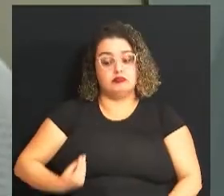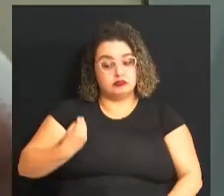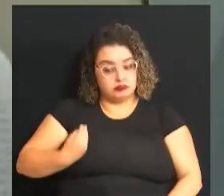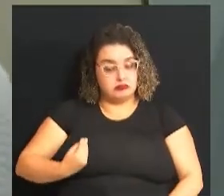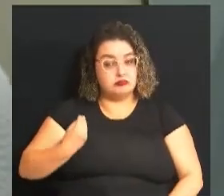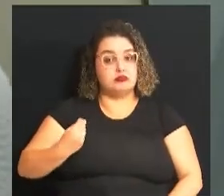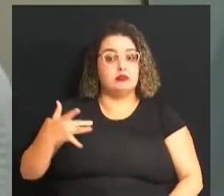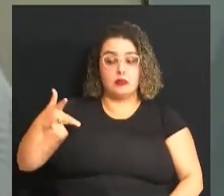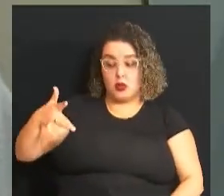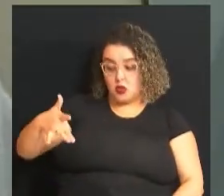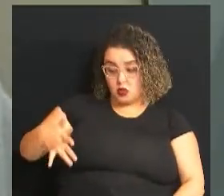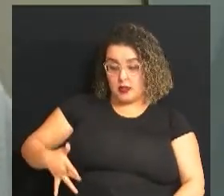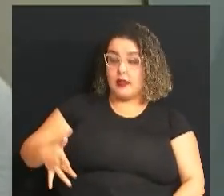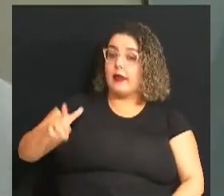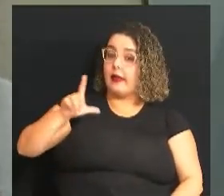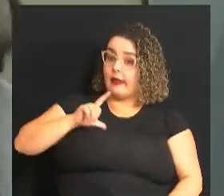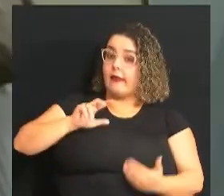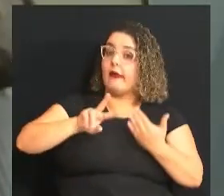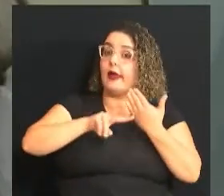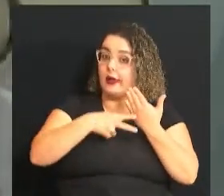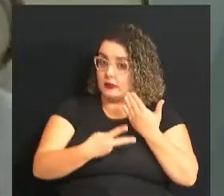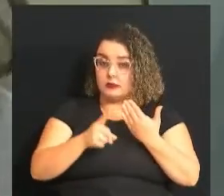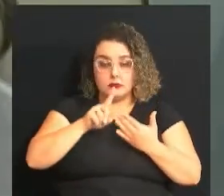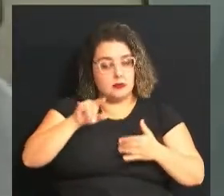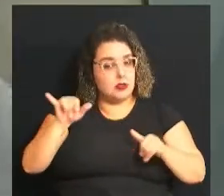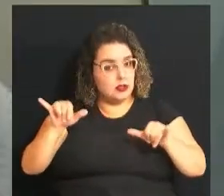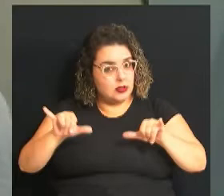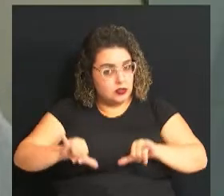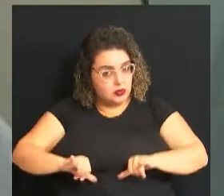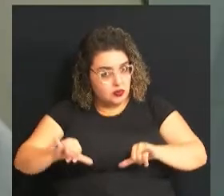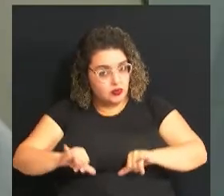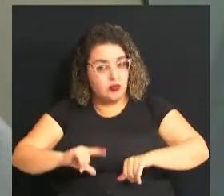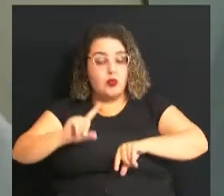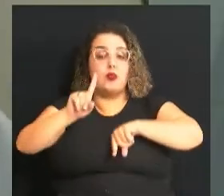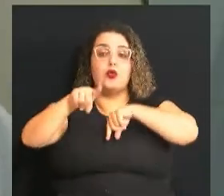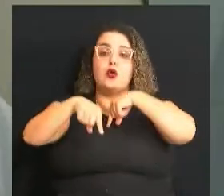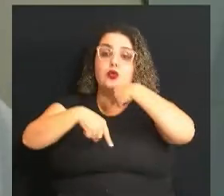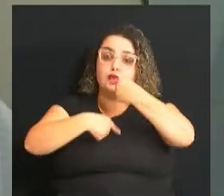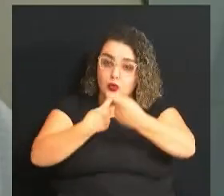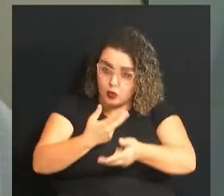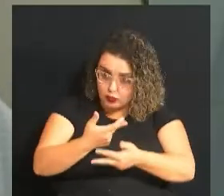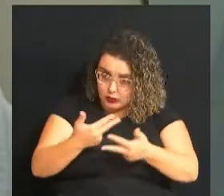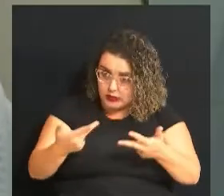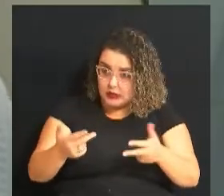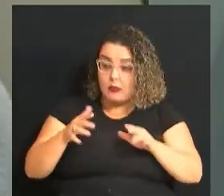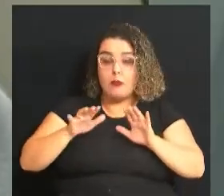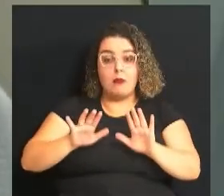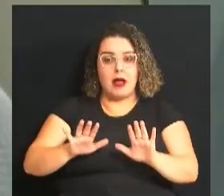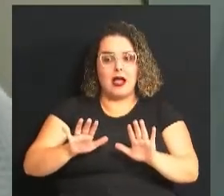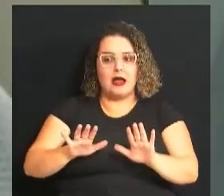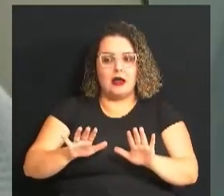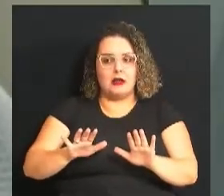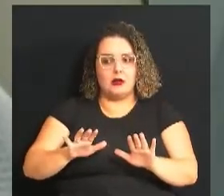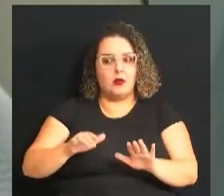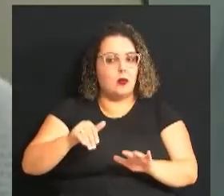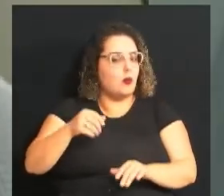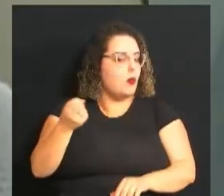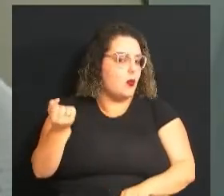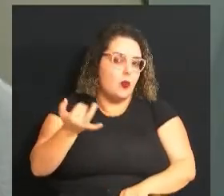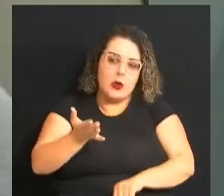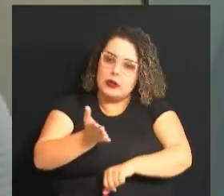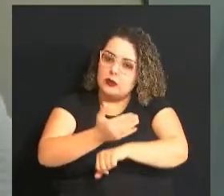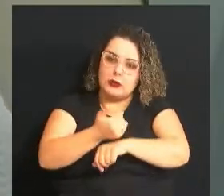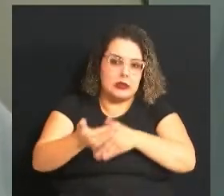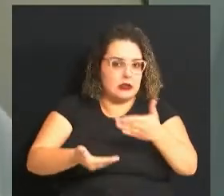tem sequelas, ele não sofra por outras causas. Mas o quanto antes tratar,